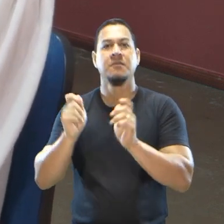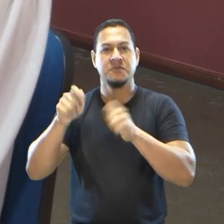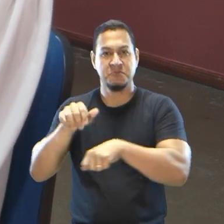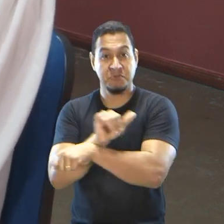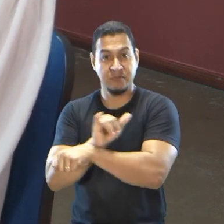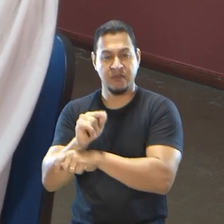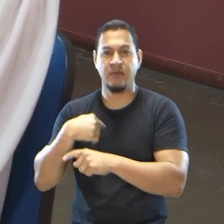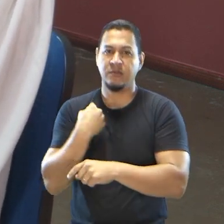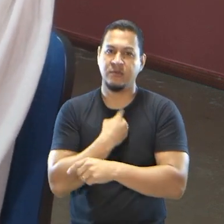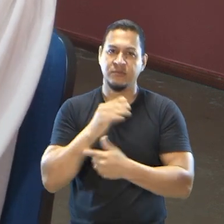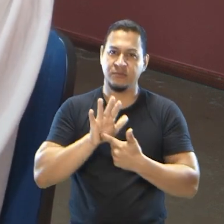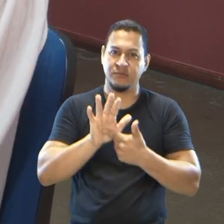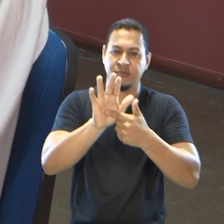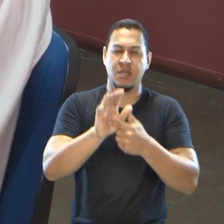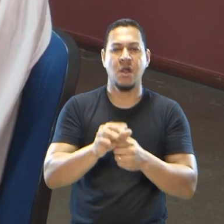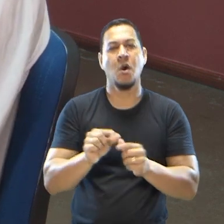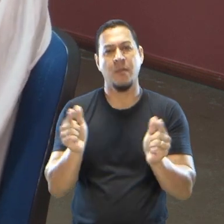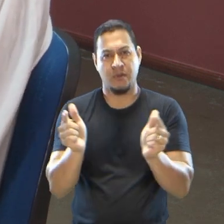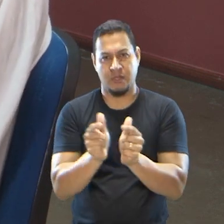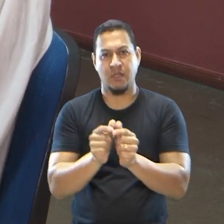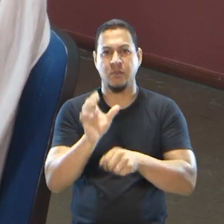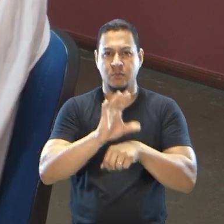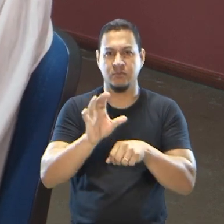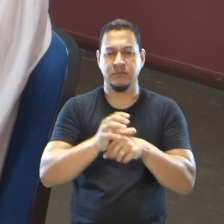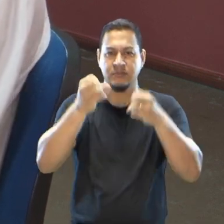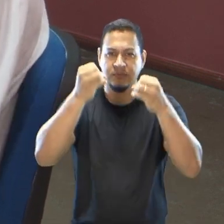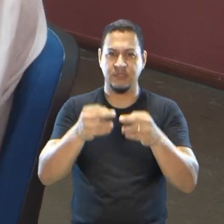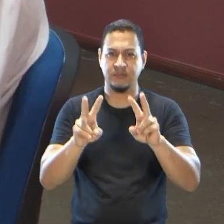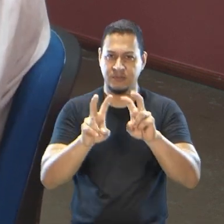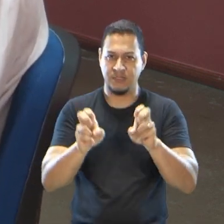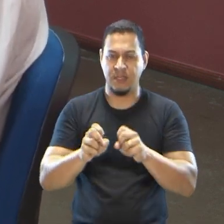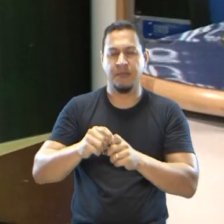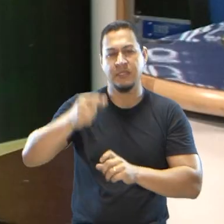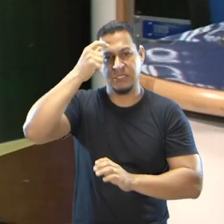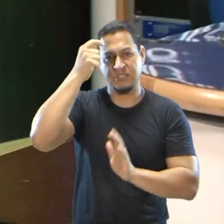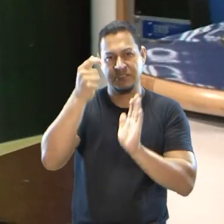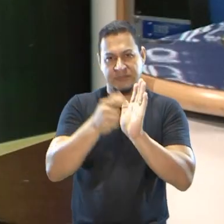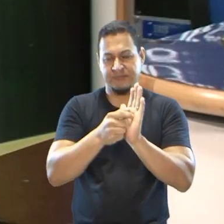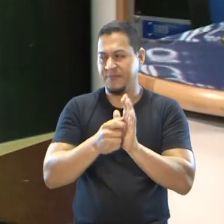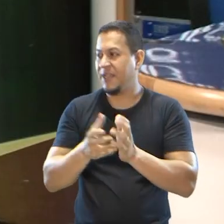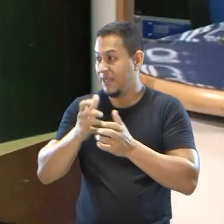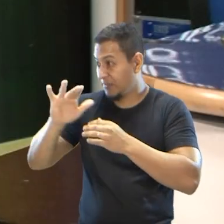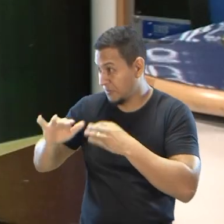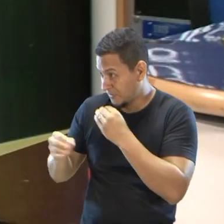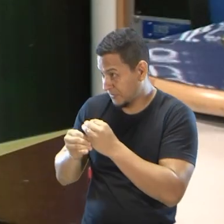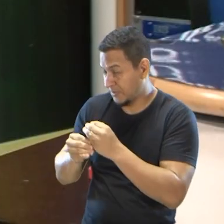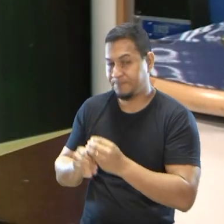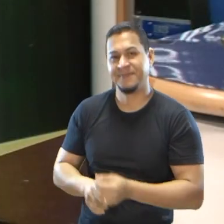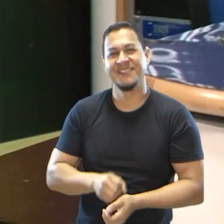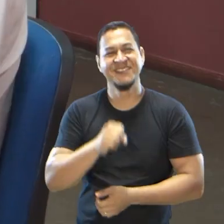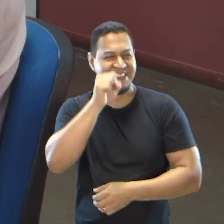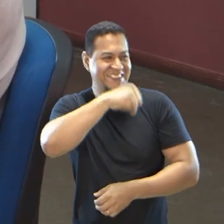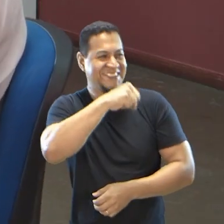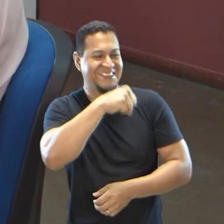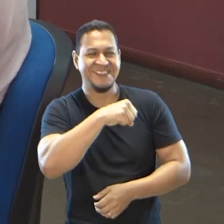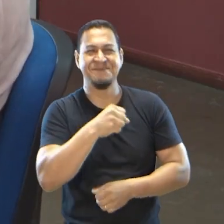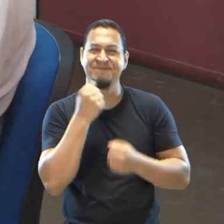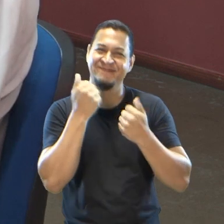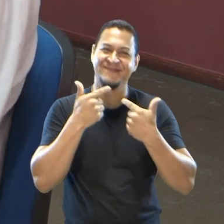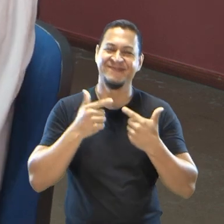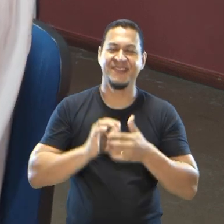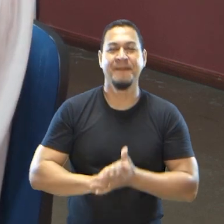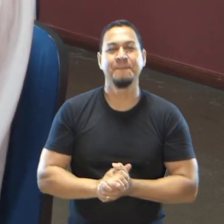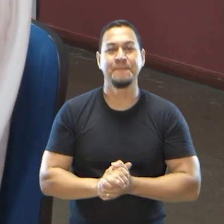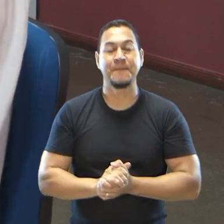vai abrir a nossa jornada com esse mini curso falando sobre a inteligência artificial. Quer complementar, Fabiana? Sim,